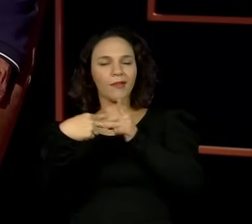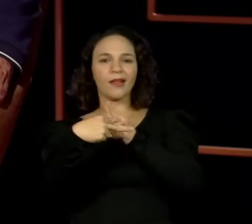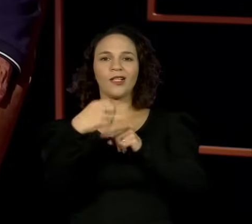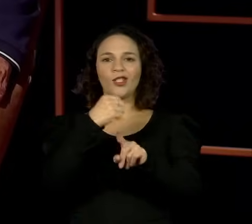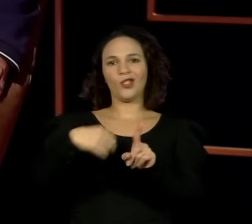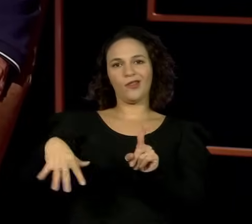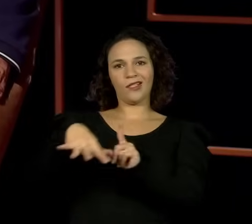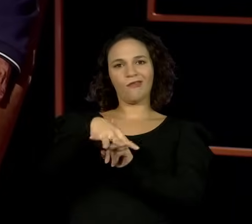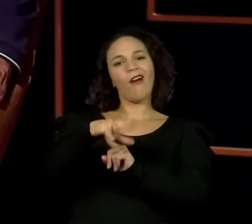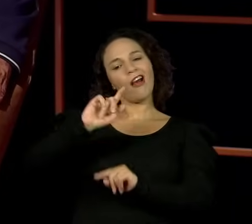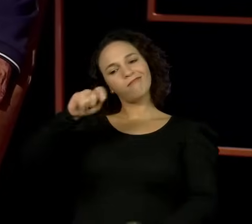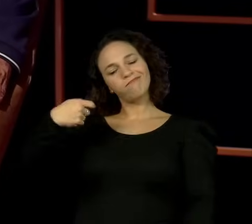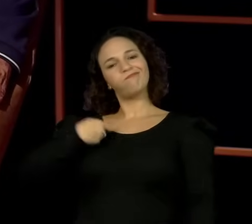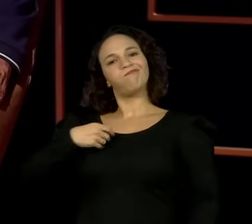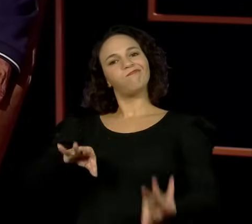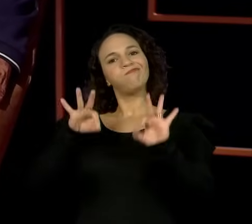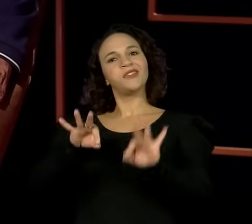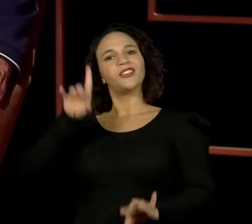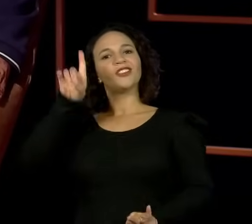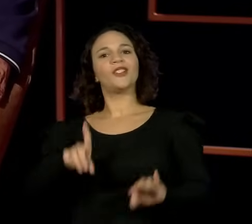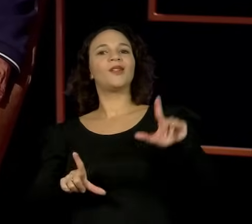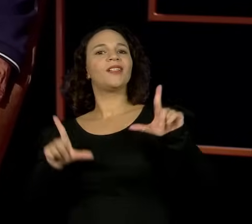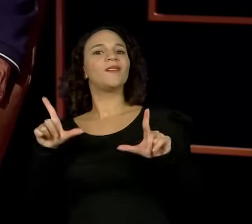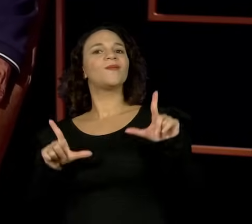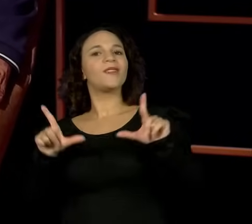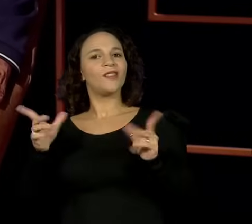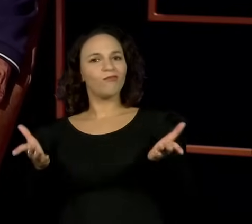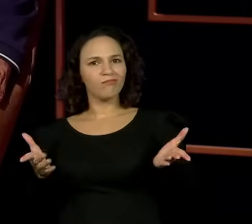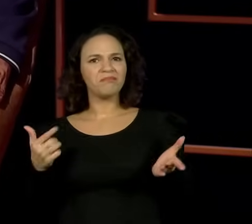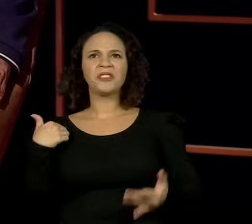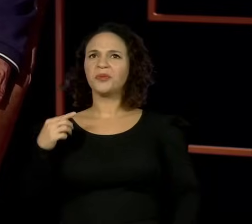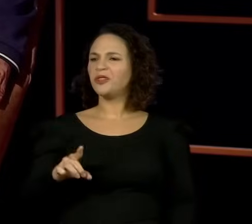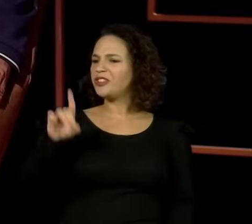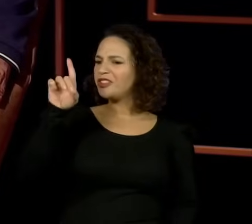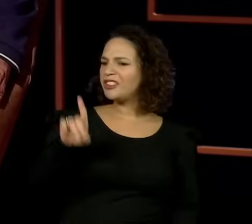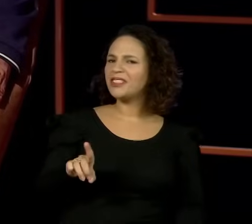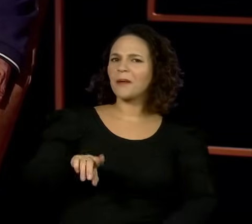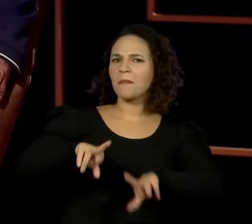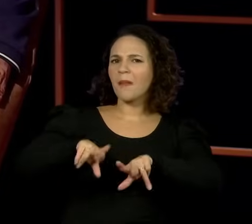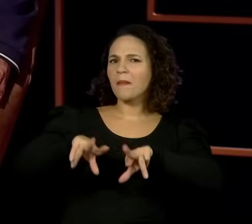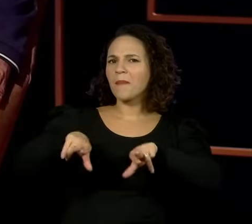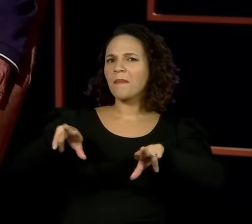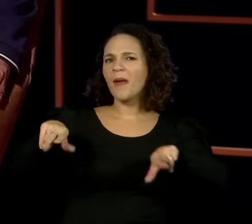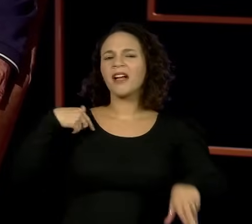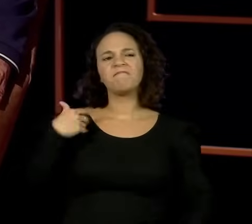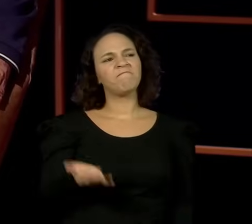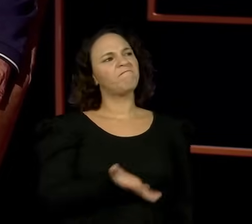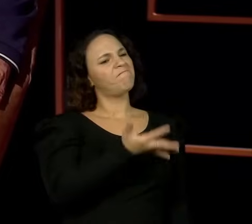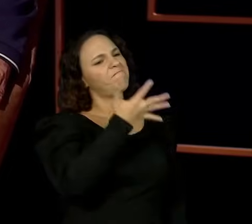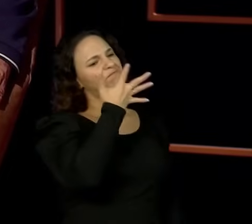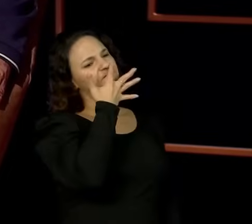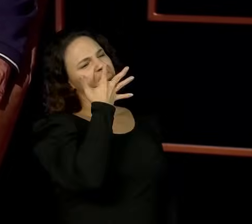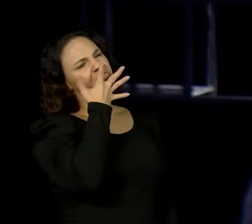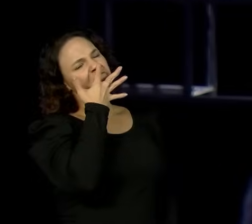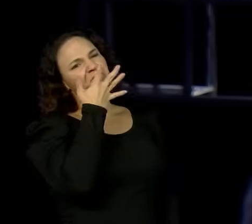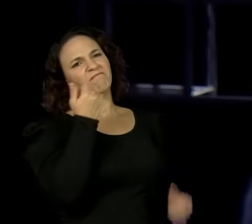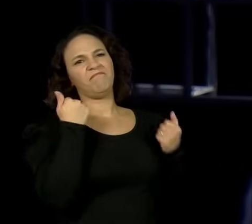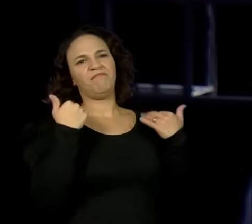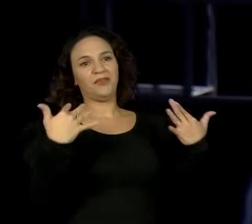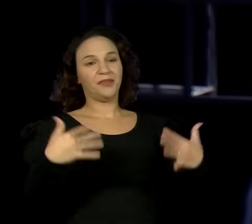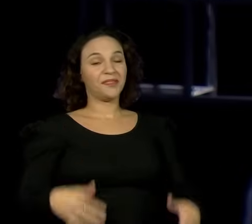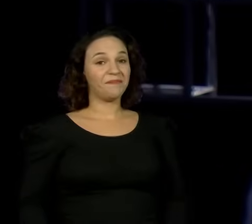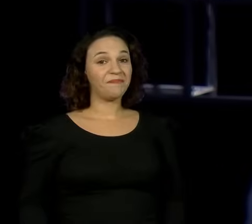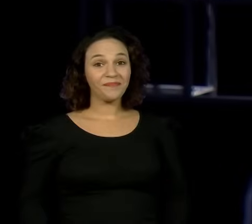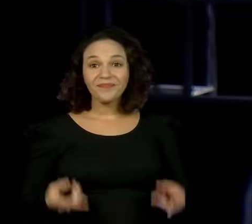Eu me tornei um diretor de televisão e dirigi coisas que eu fiquei encantado. A gente vai